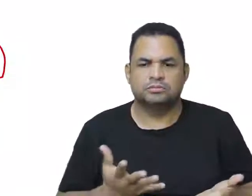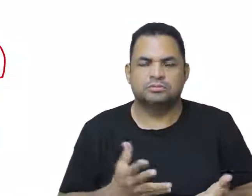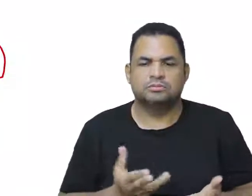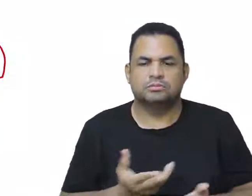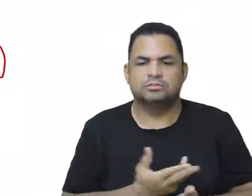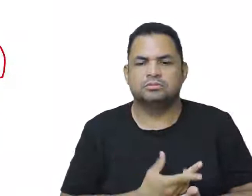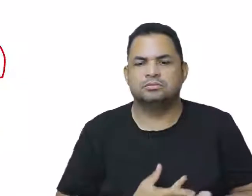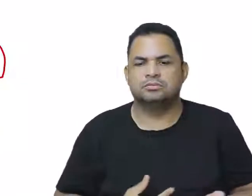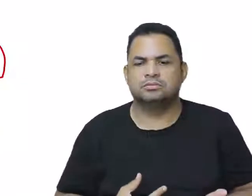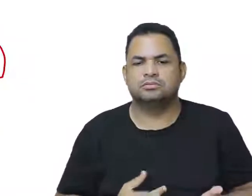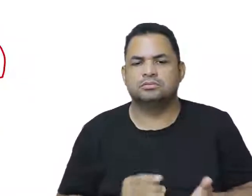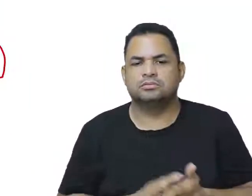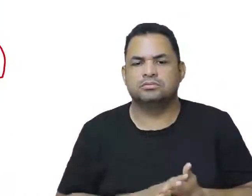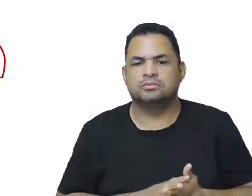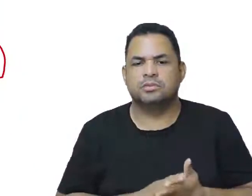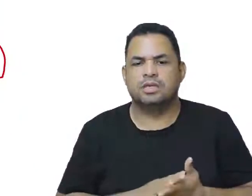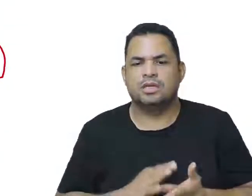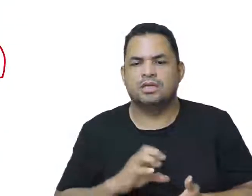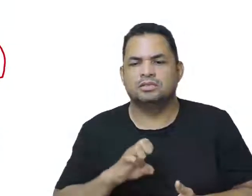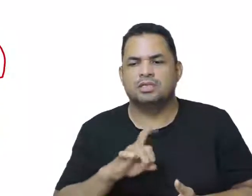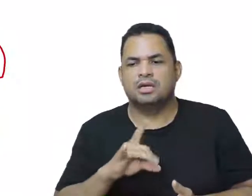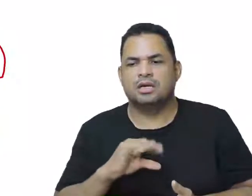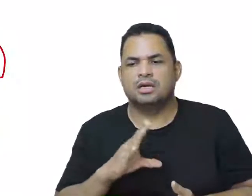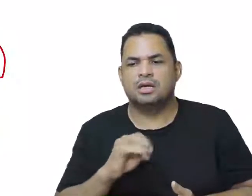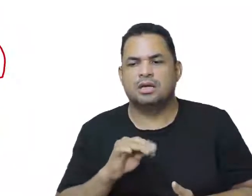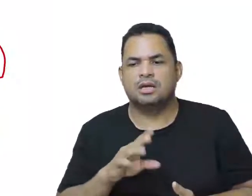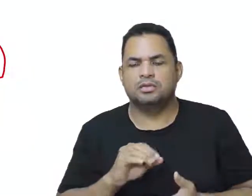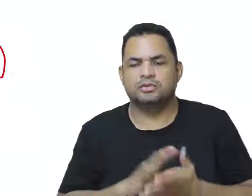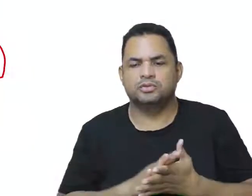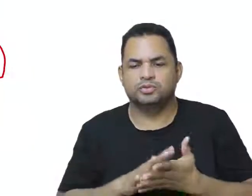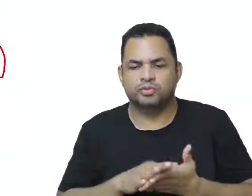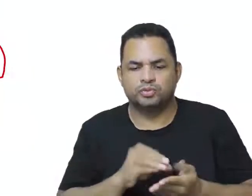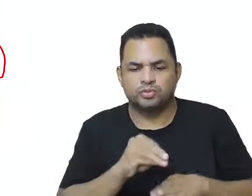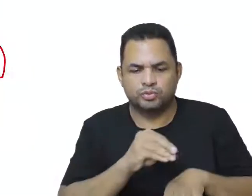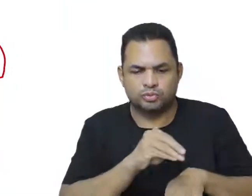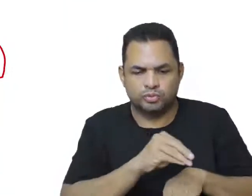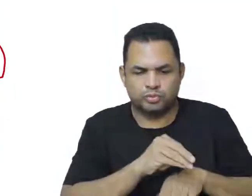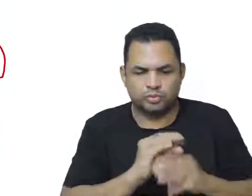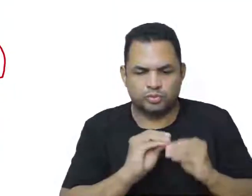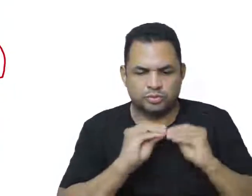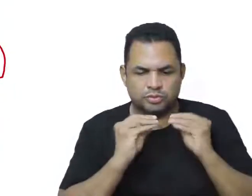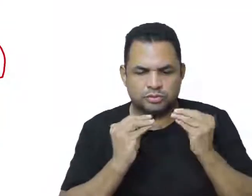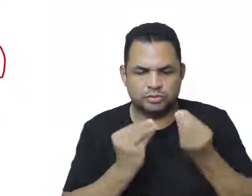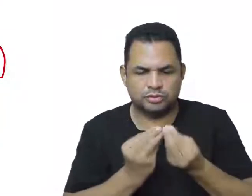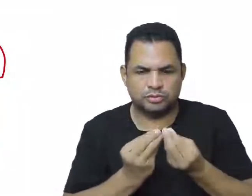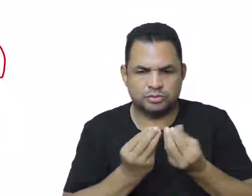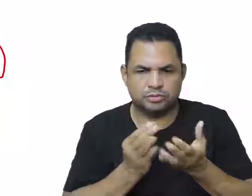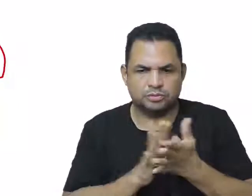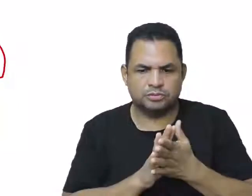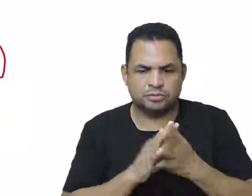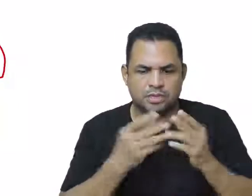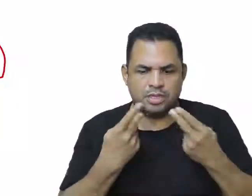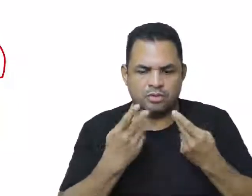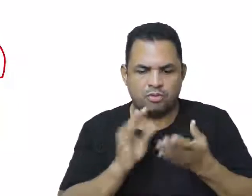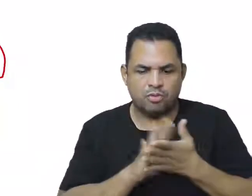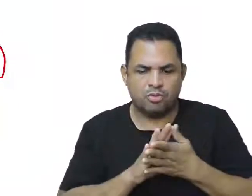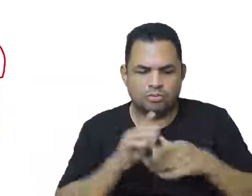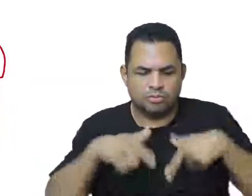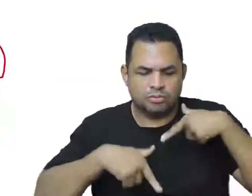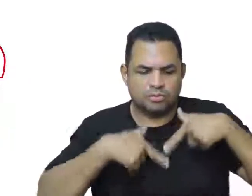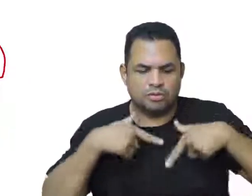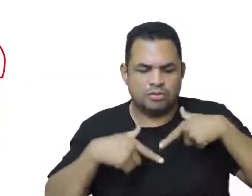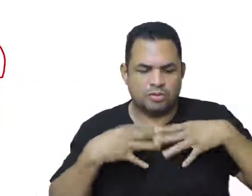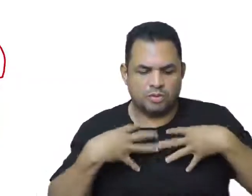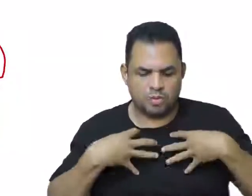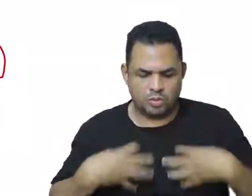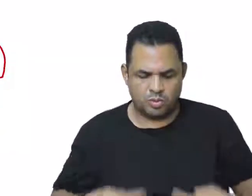elas secretam aí algumas substâncias necessárias para a fisiologia do nosso organismo,